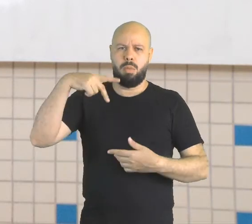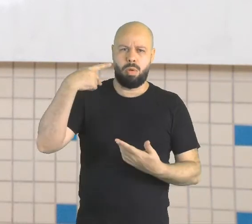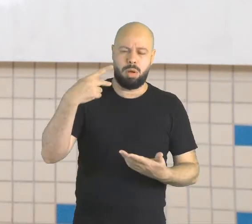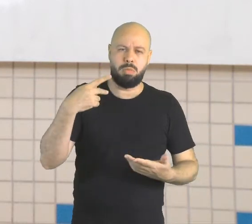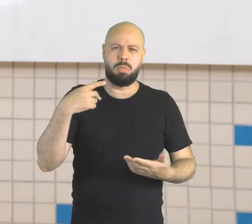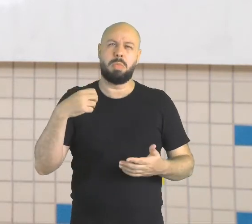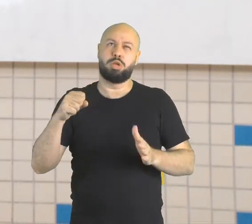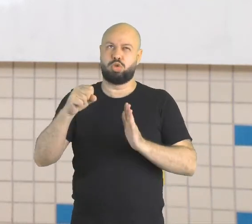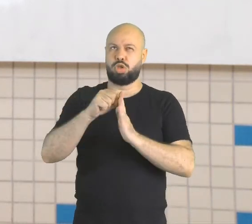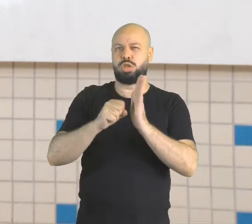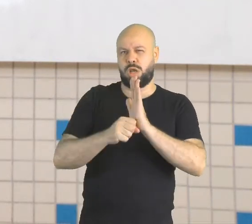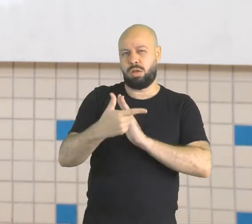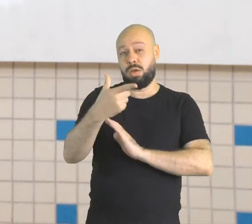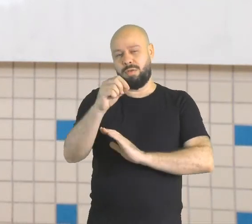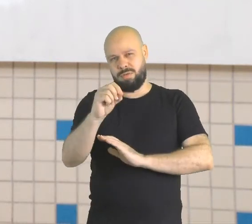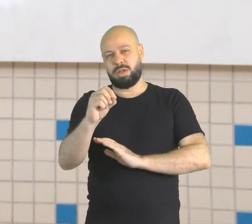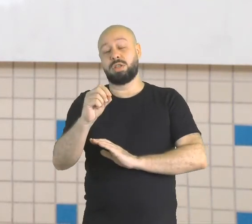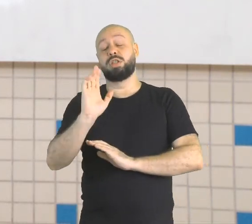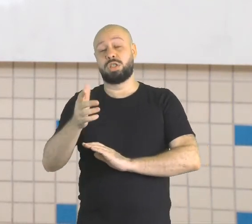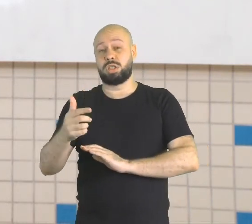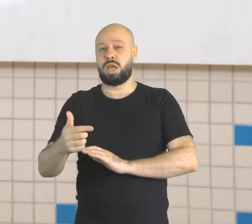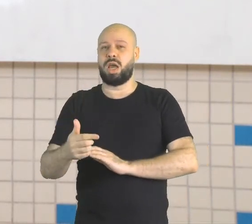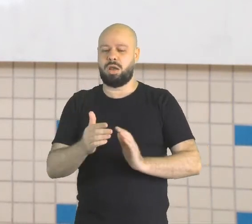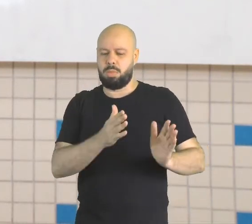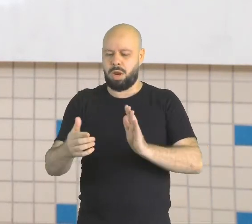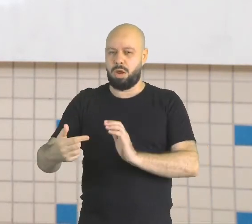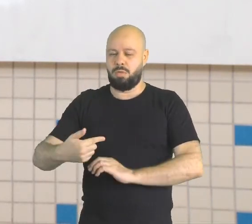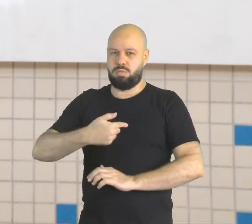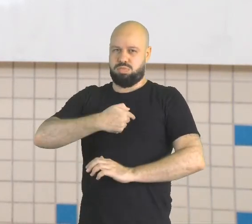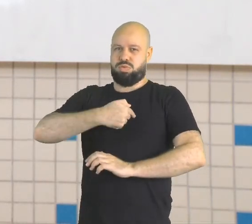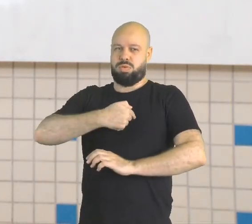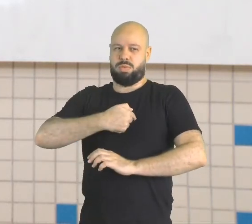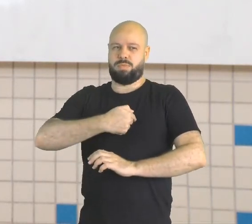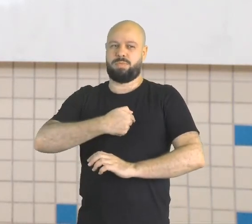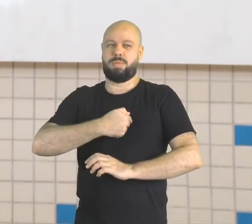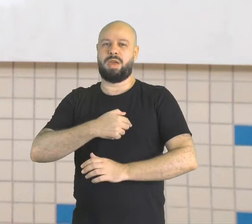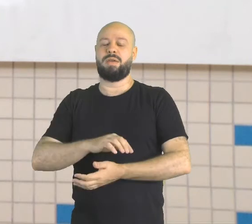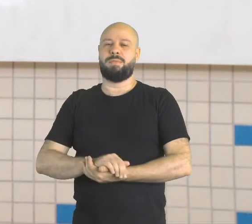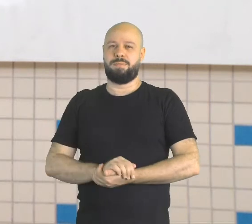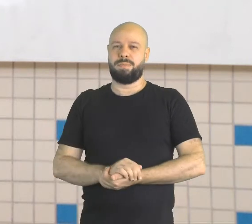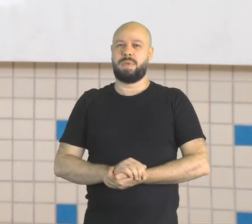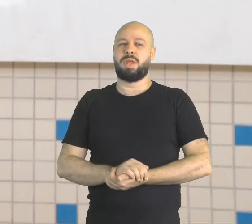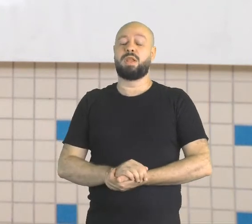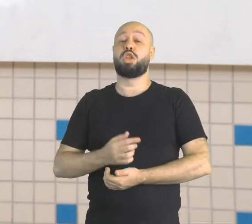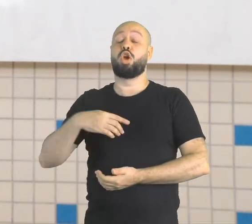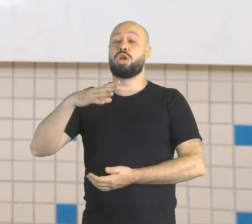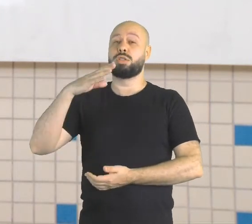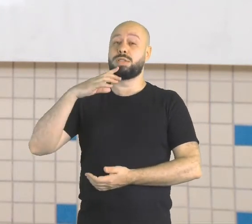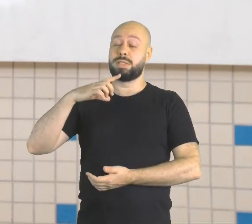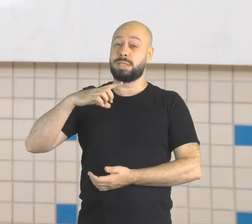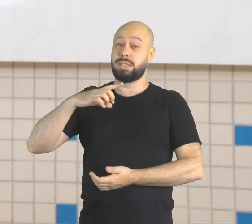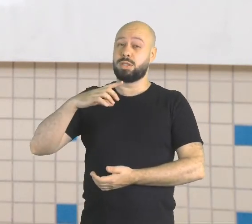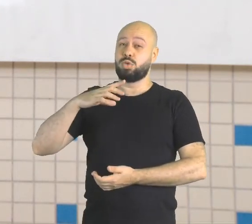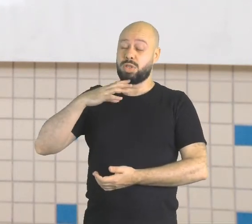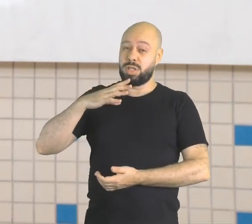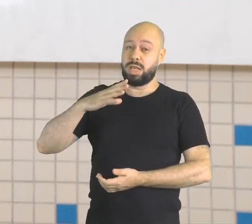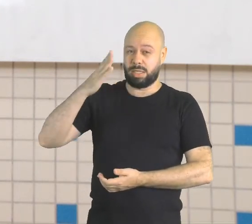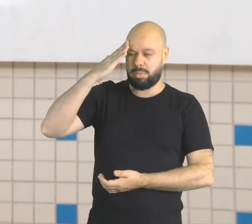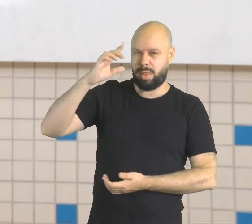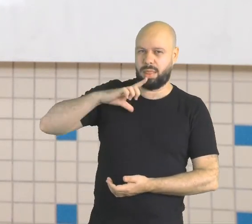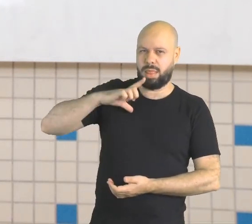XX, na era Vargas, na era de Getúlio Vargas, que nós vamos ter algumas políticas